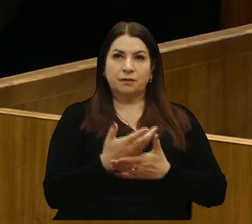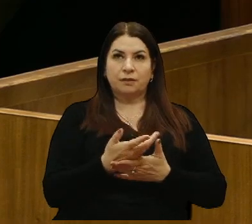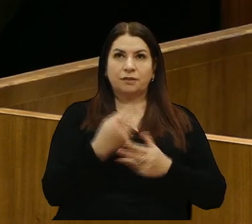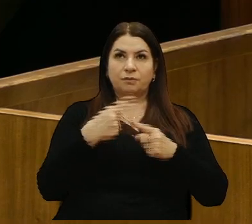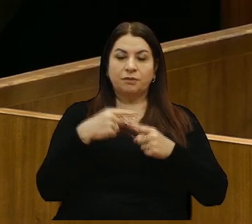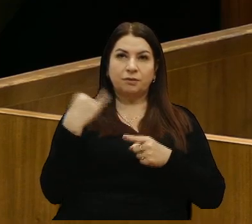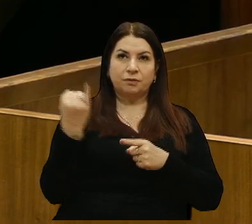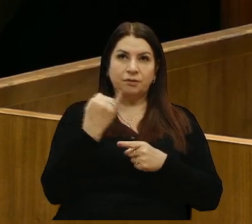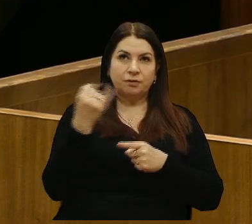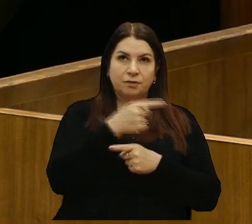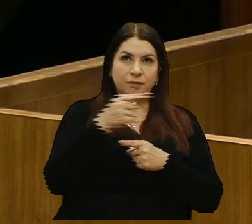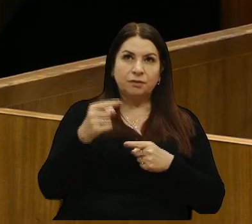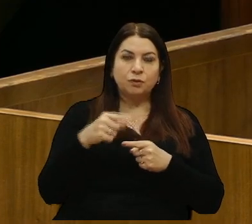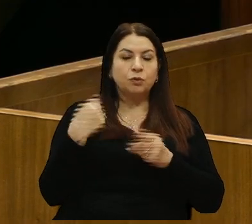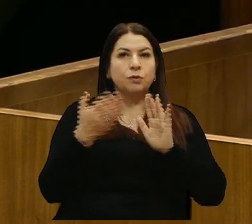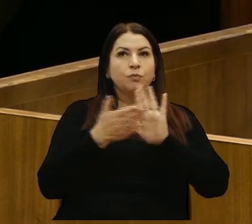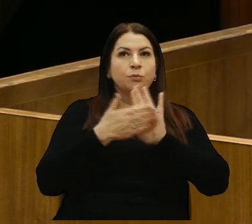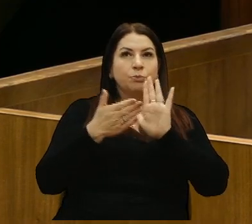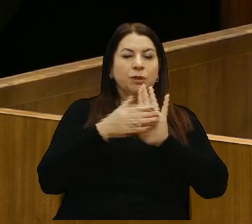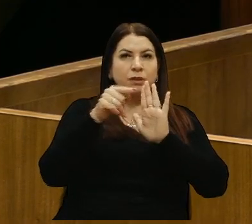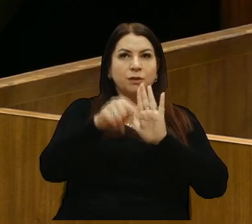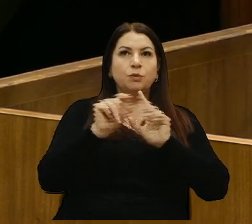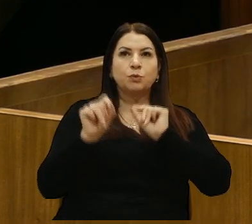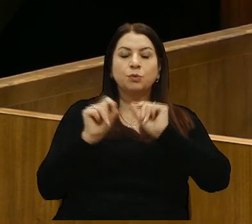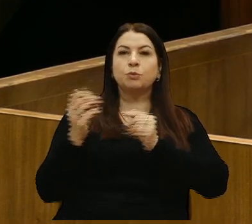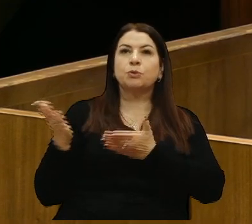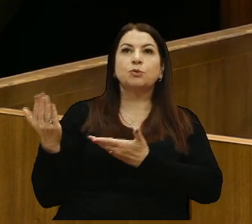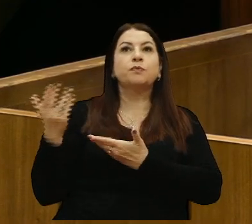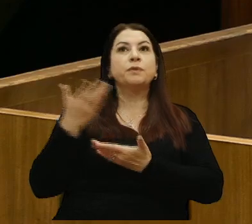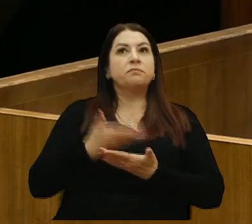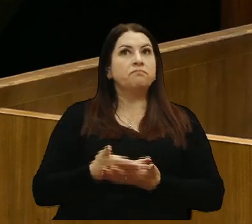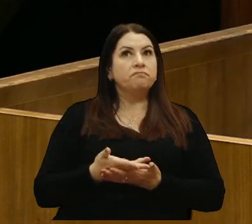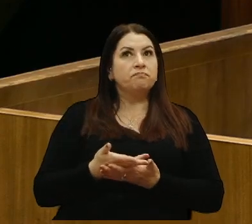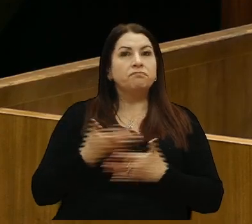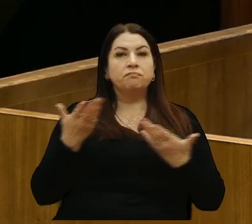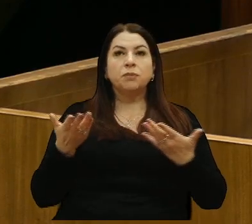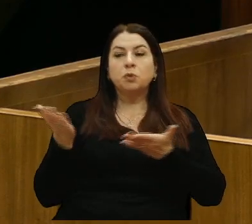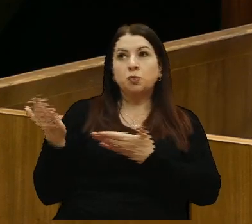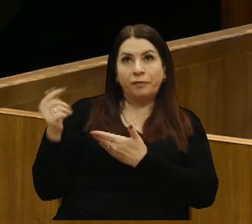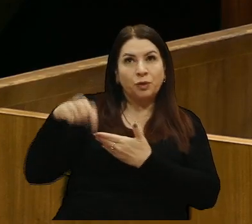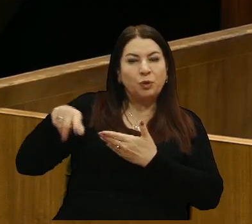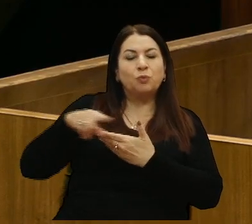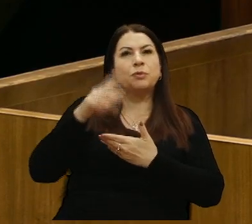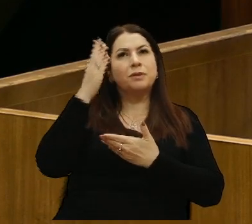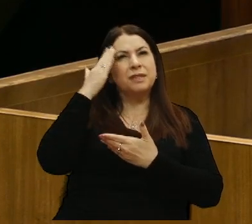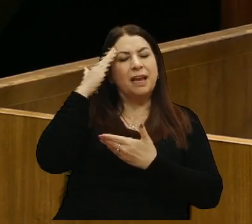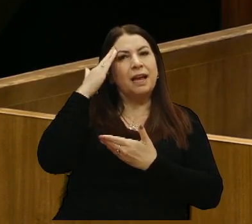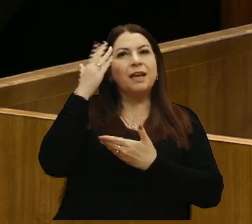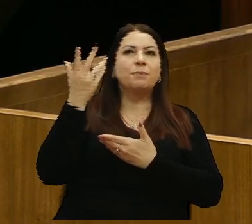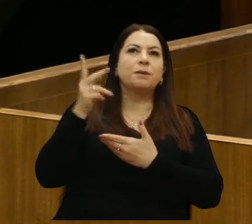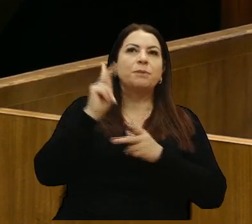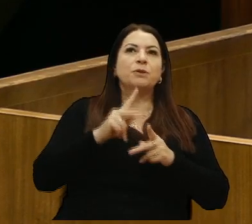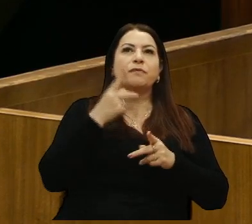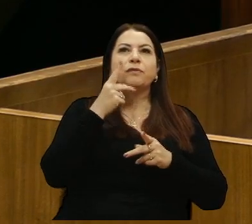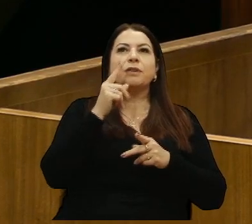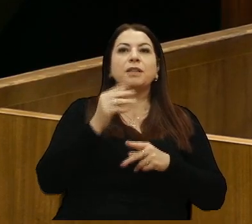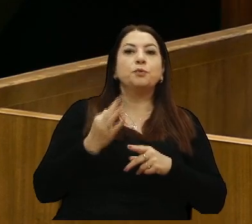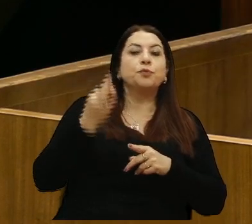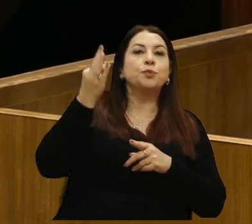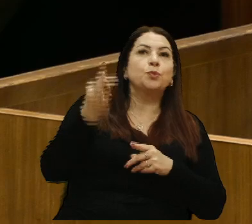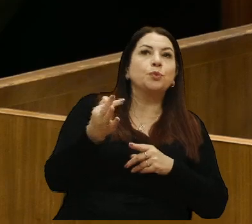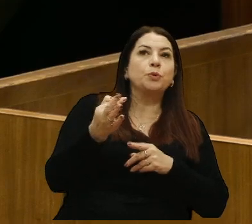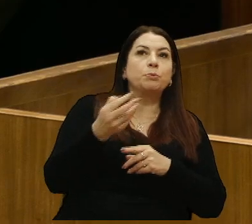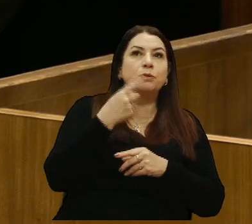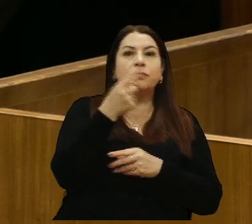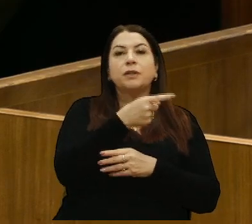tão importante nós pautarmos e falarmos sobre juventude? Juventude, eu sei que tem aquela máxima das pessoas dizerem que é o futuro, mas eu